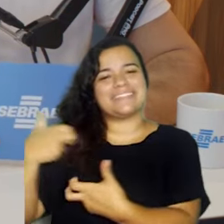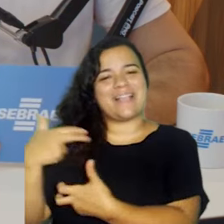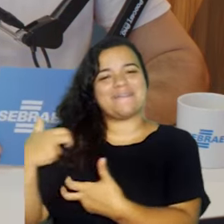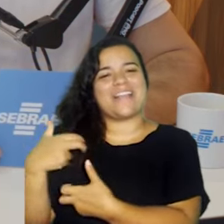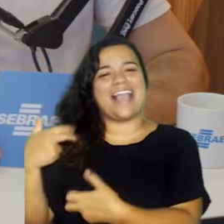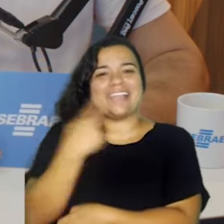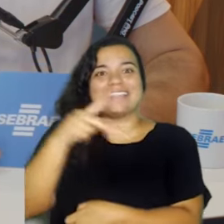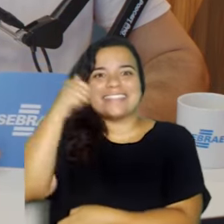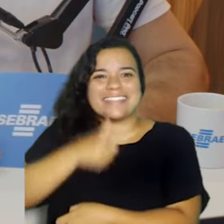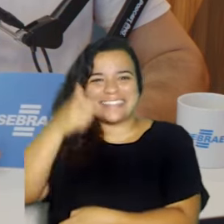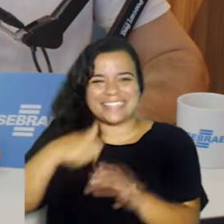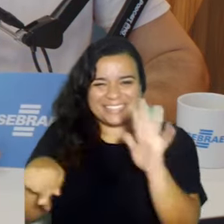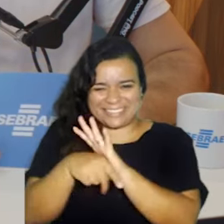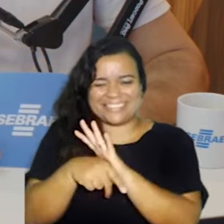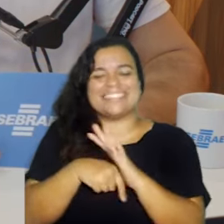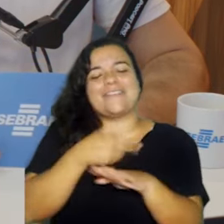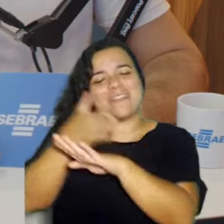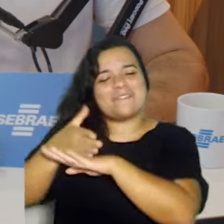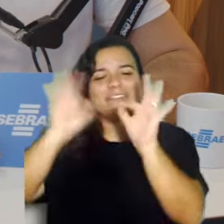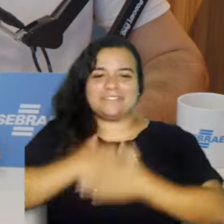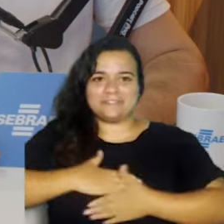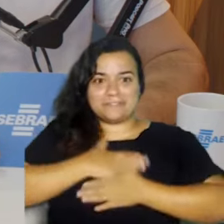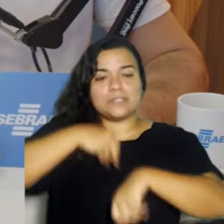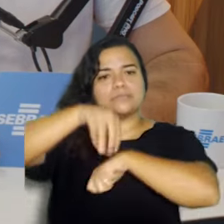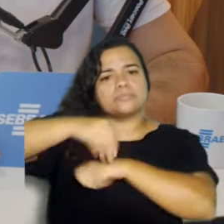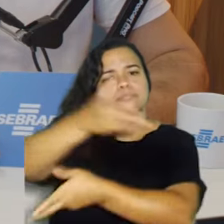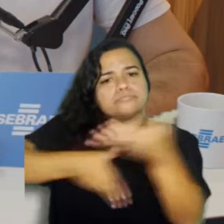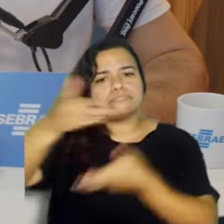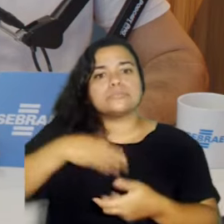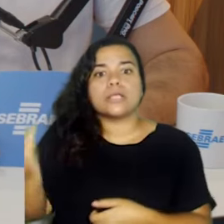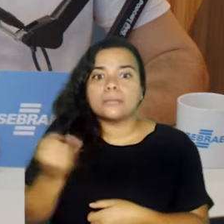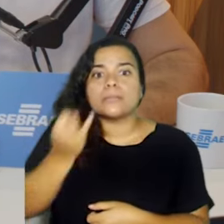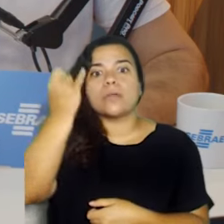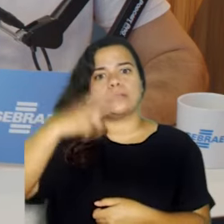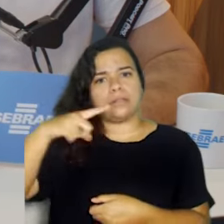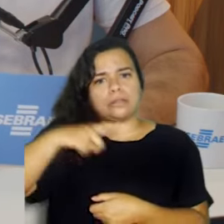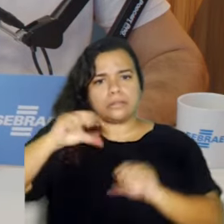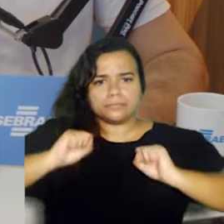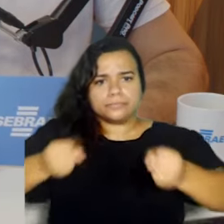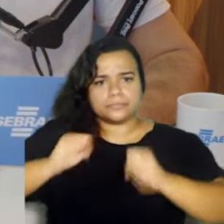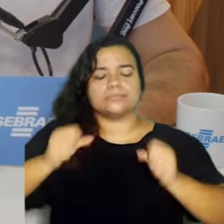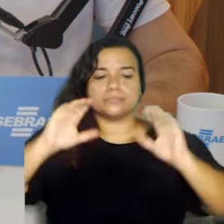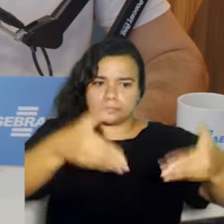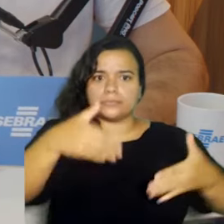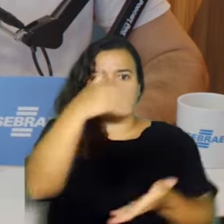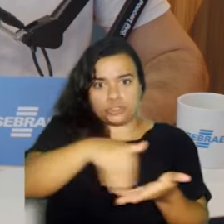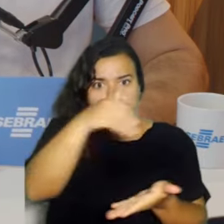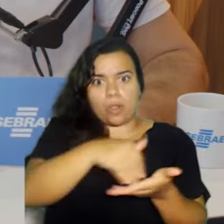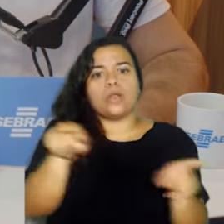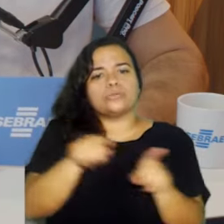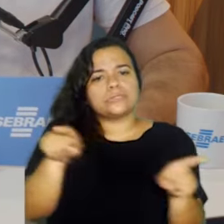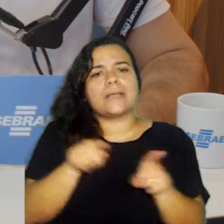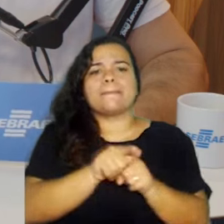feliz de poder trazer mais conhecimento e poder compartilhar né um assunto que é tão relevante tão buscado tanto nos nossos escritórios quanto